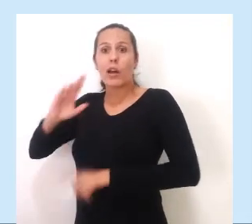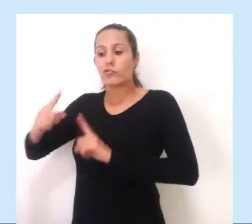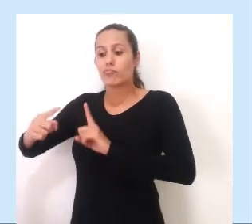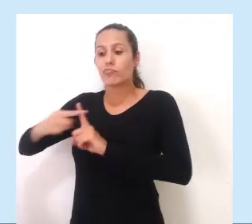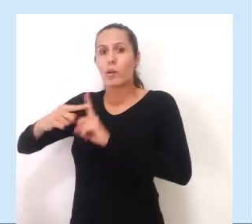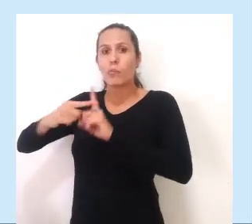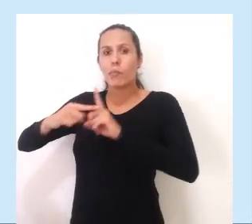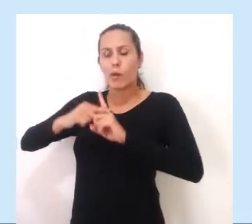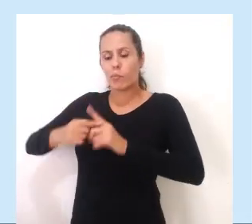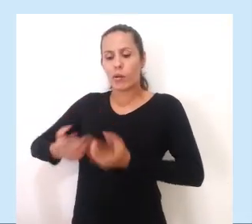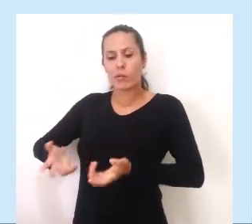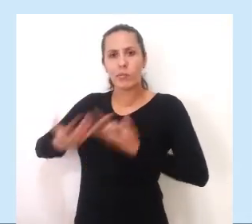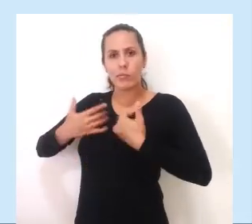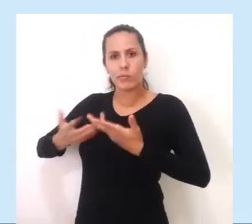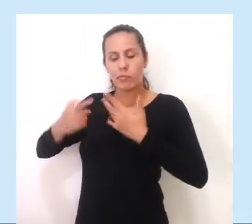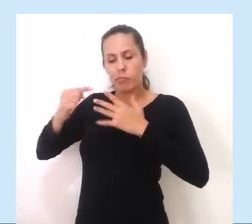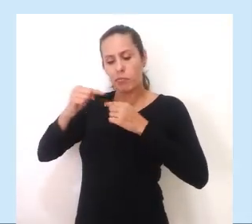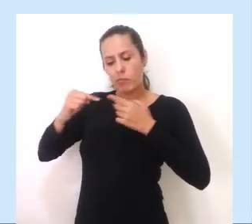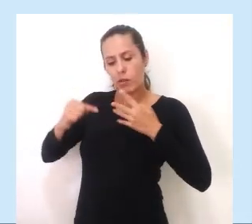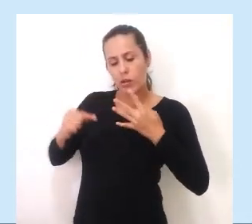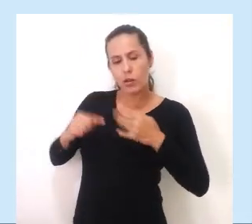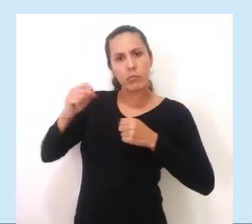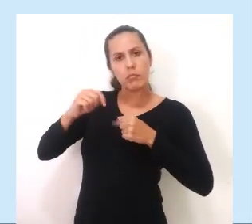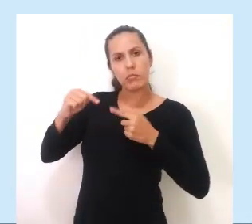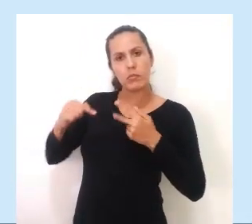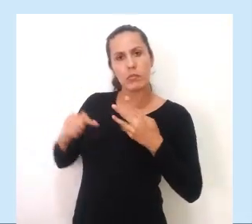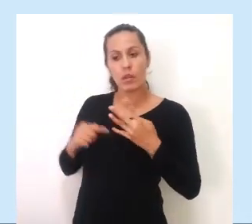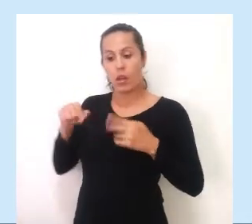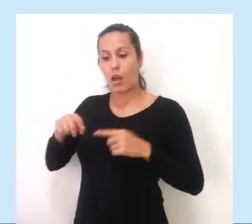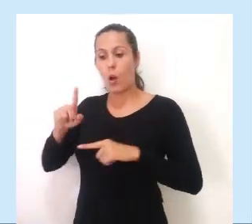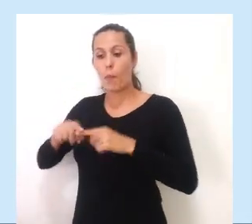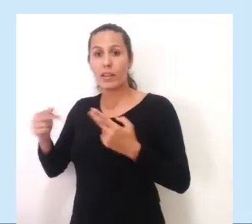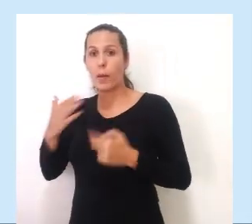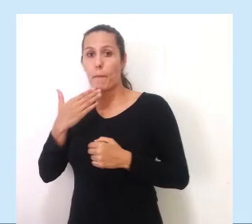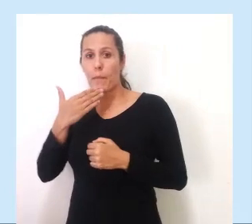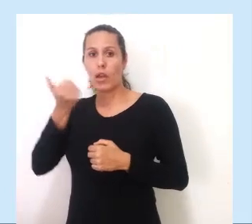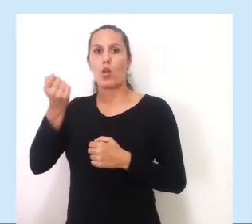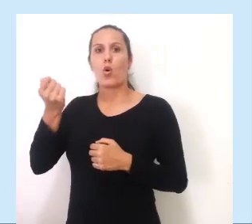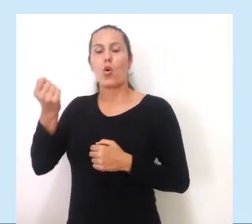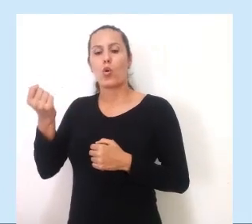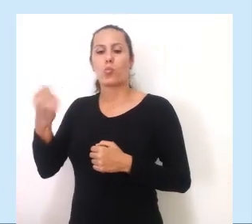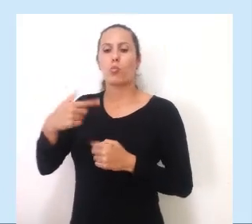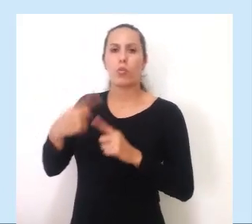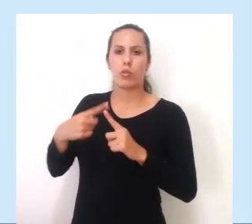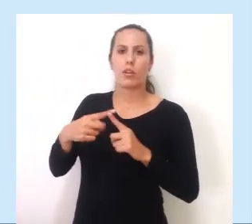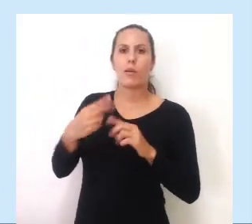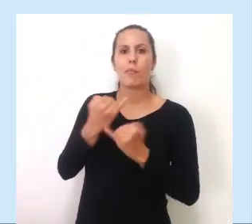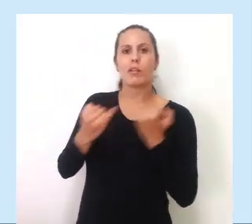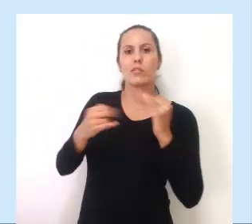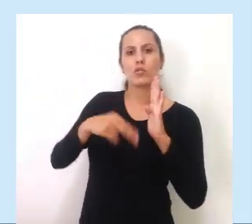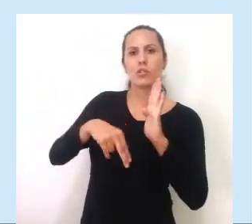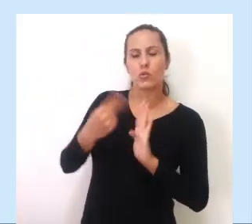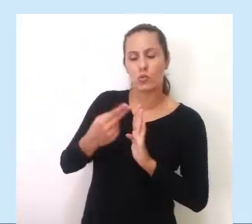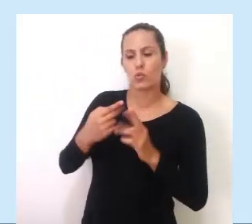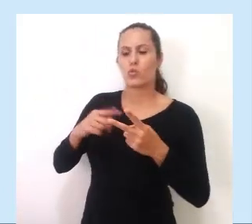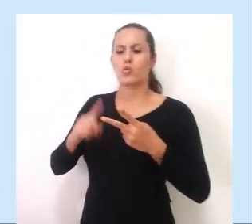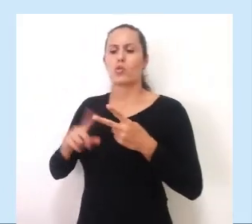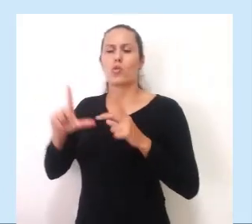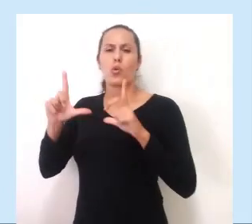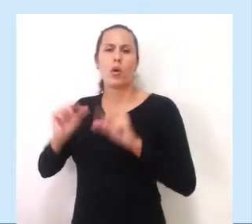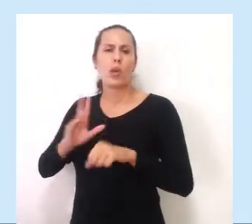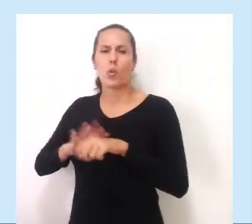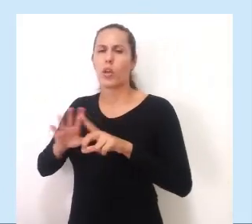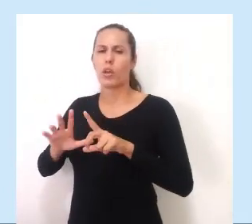mais fácil? Não. O feminino tem mais vantagem ainda. Além de o material ser melhor, um